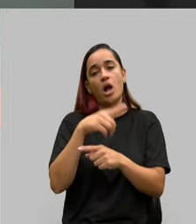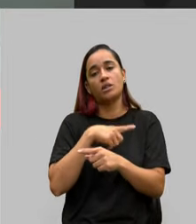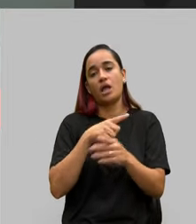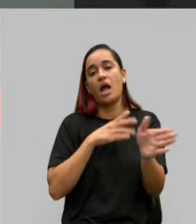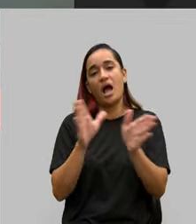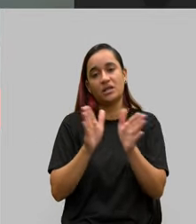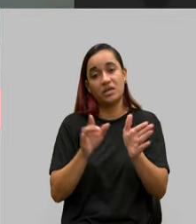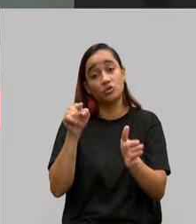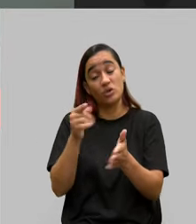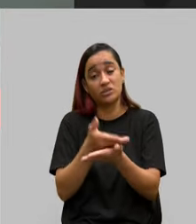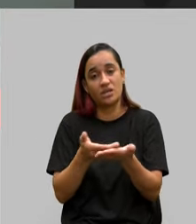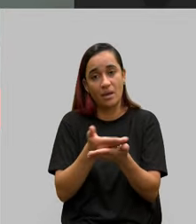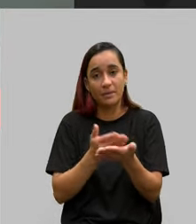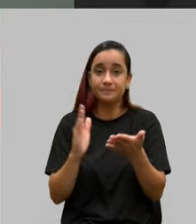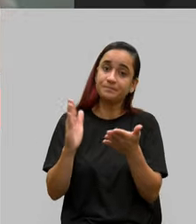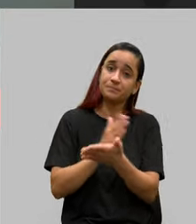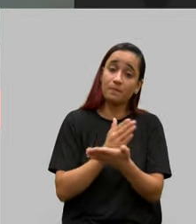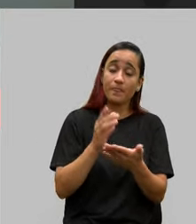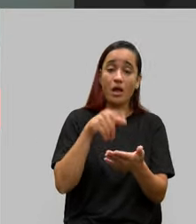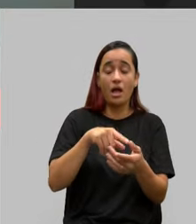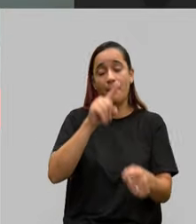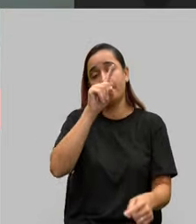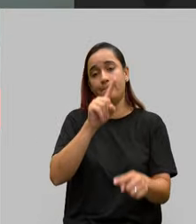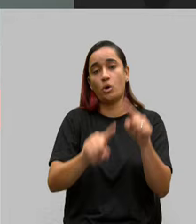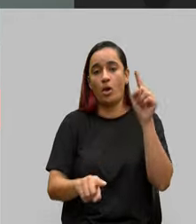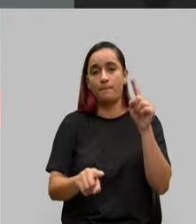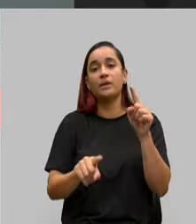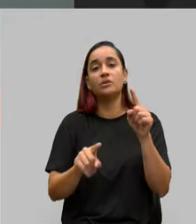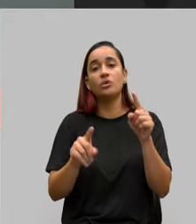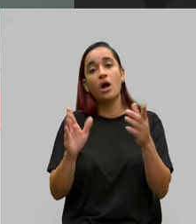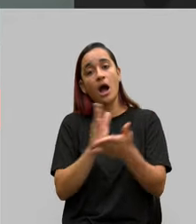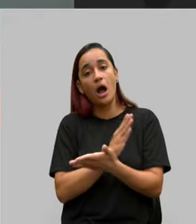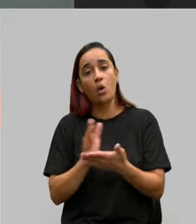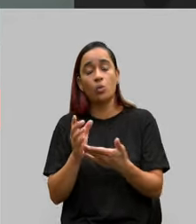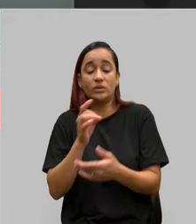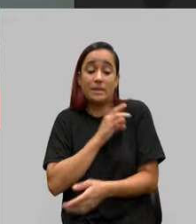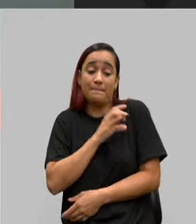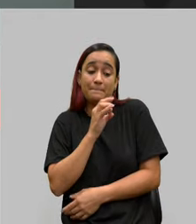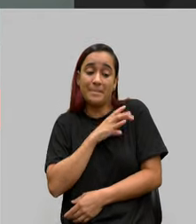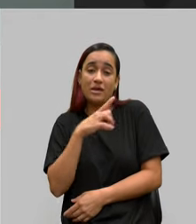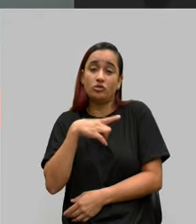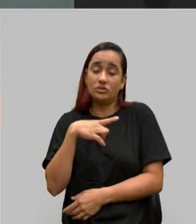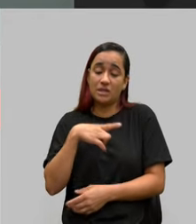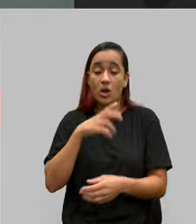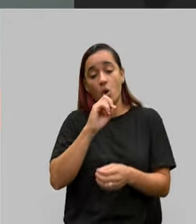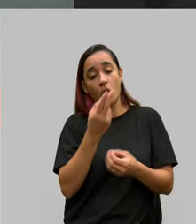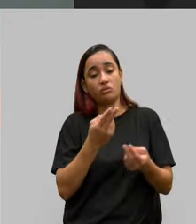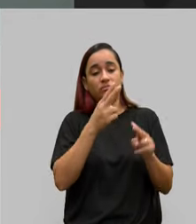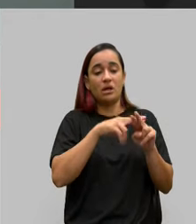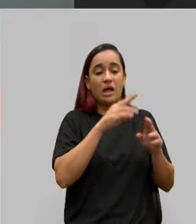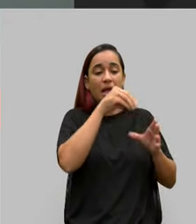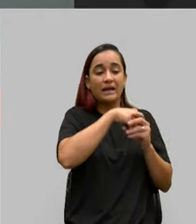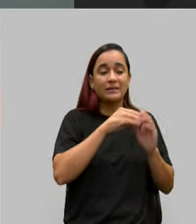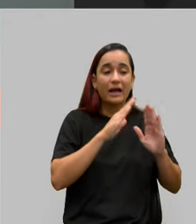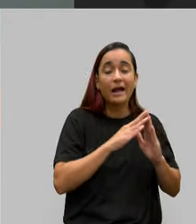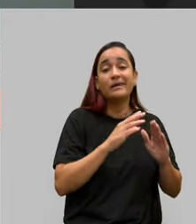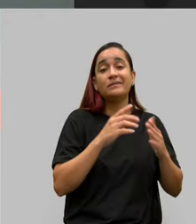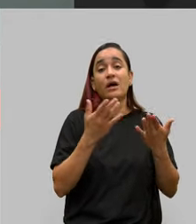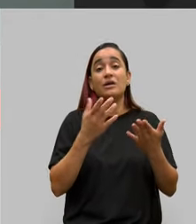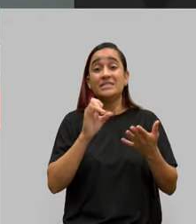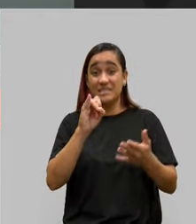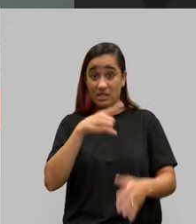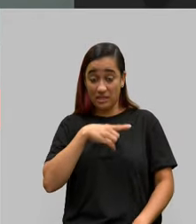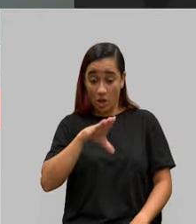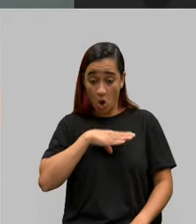proibição passando por estess pós-traumáticos vítimas do Medo do encarceramento e com coragem e ciência